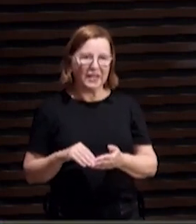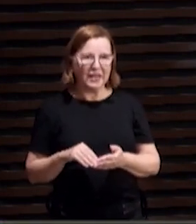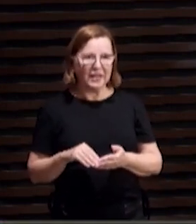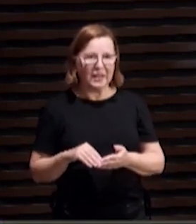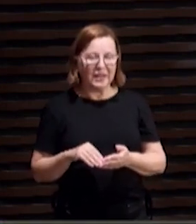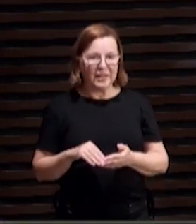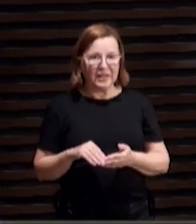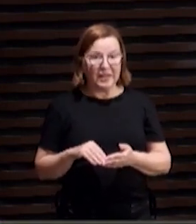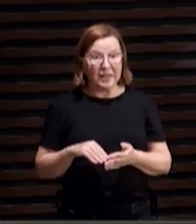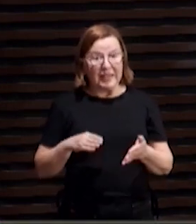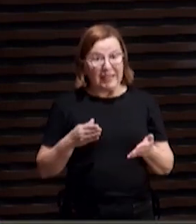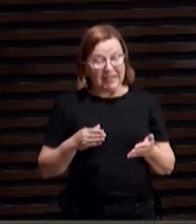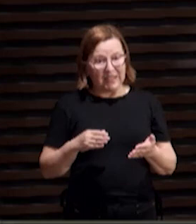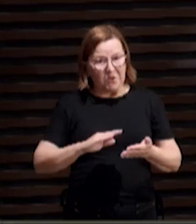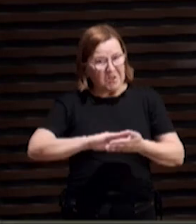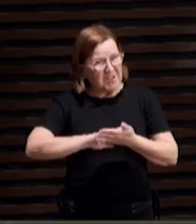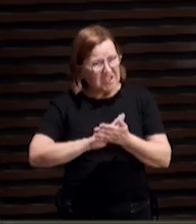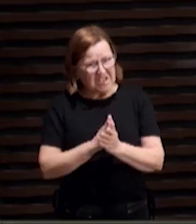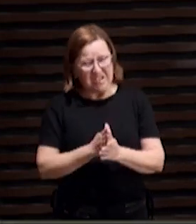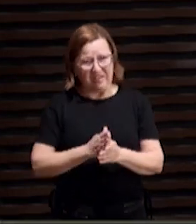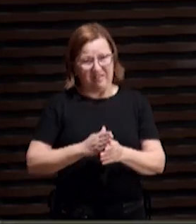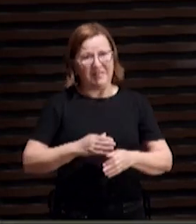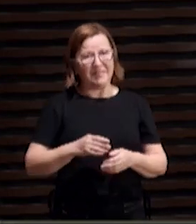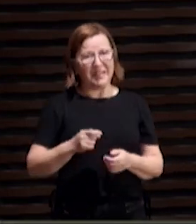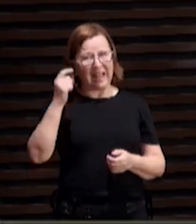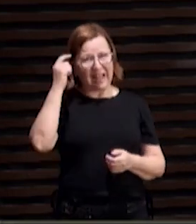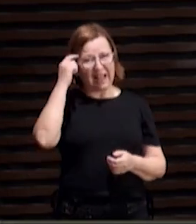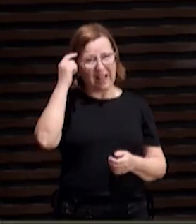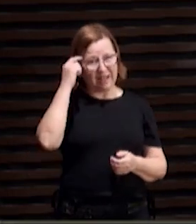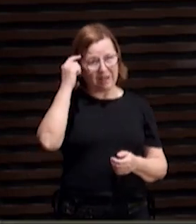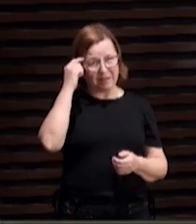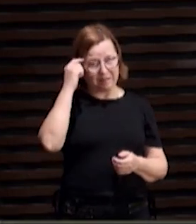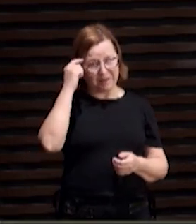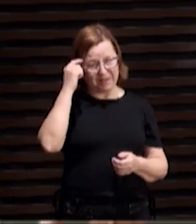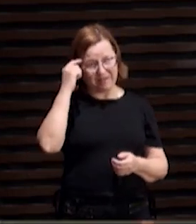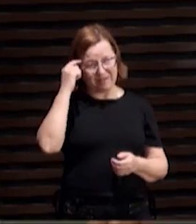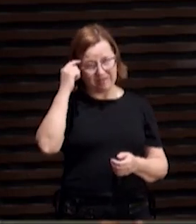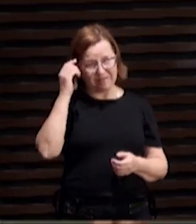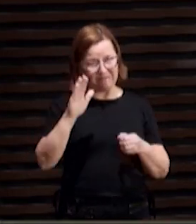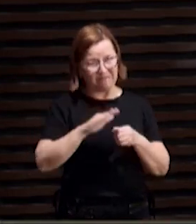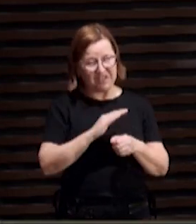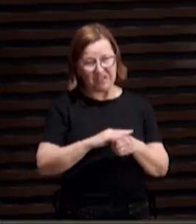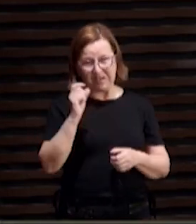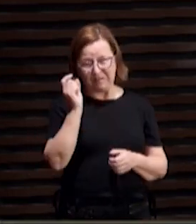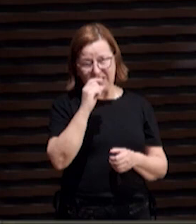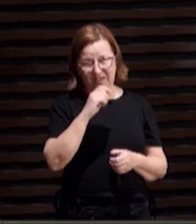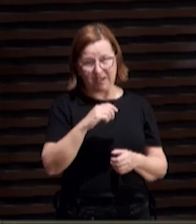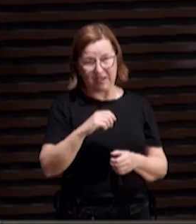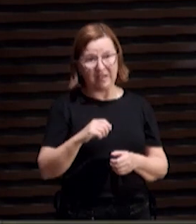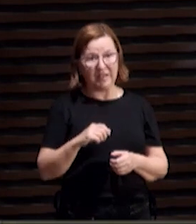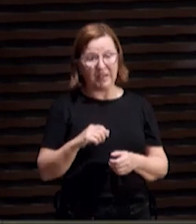ateia do mais robusto ser humano. Será que